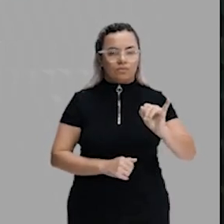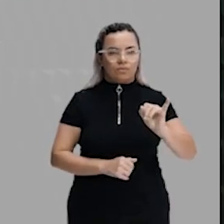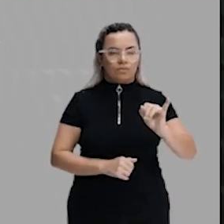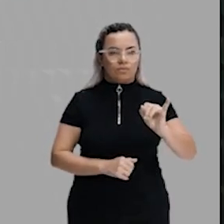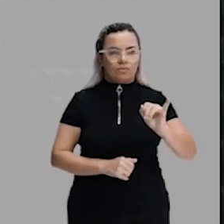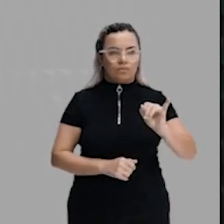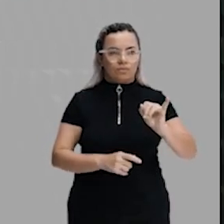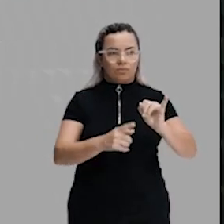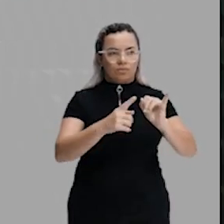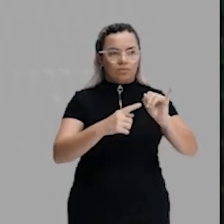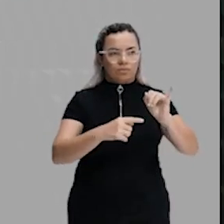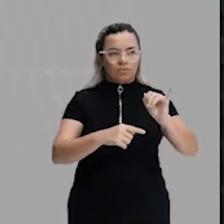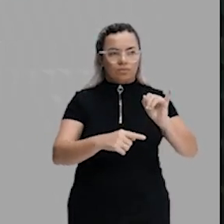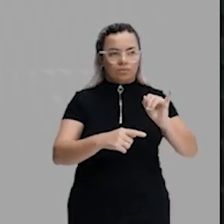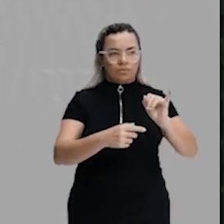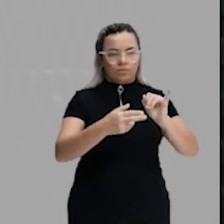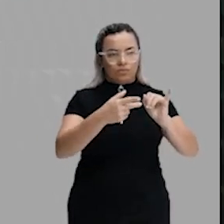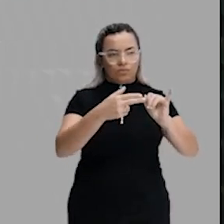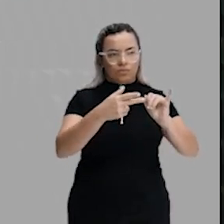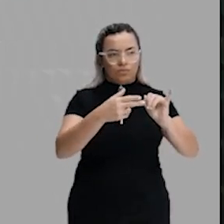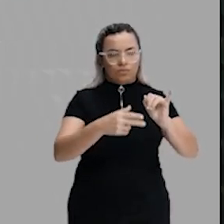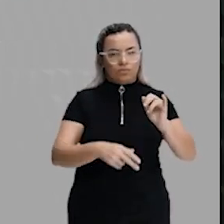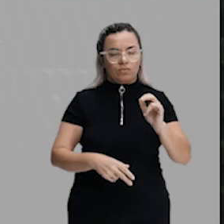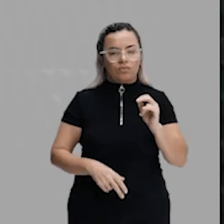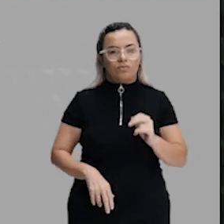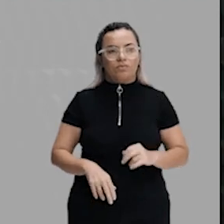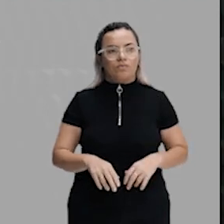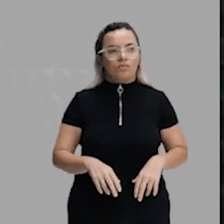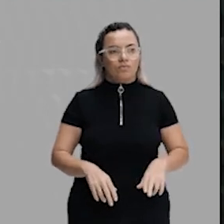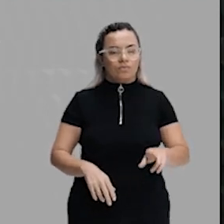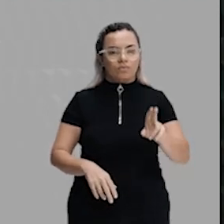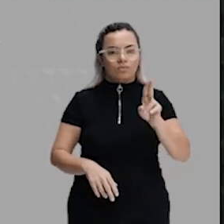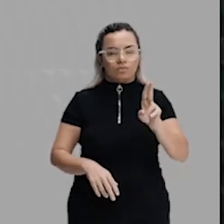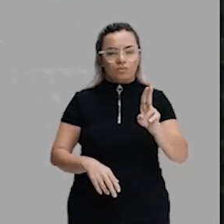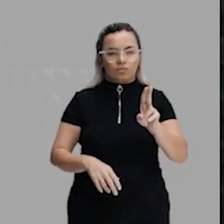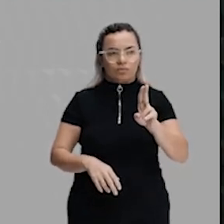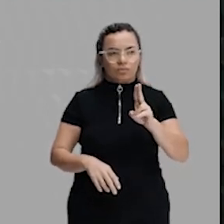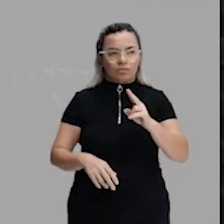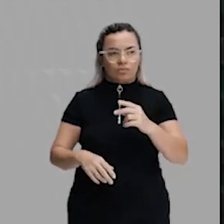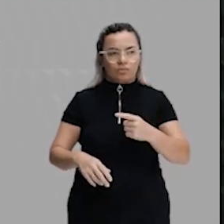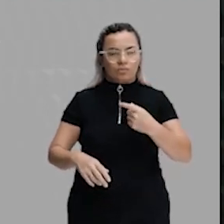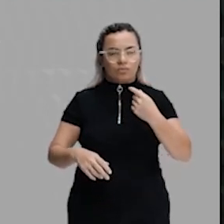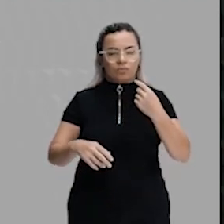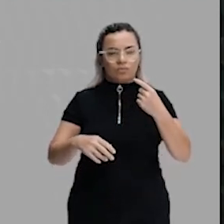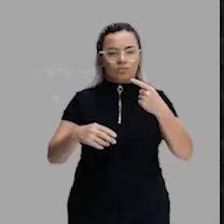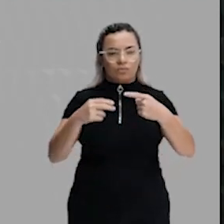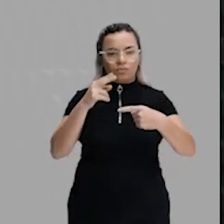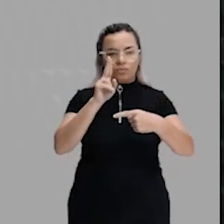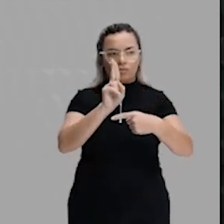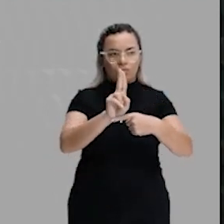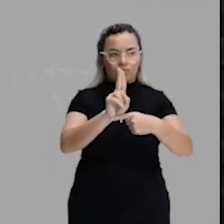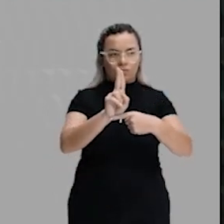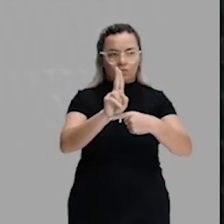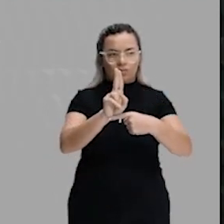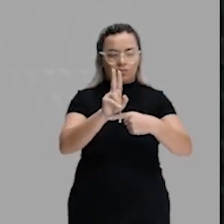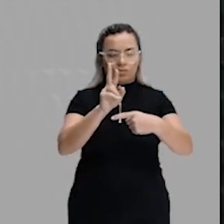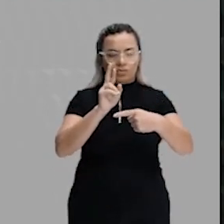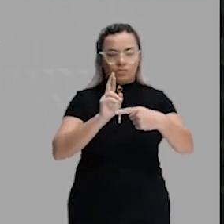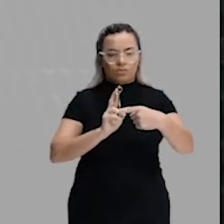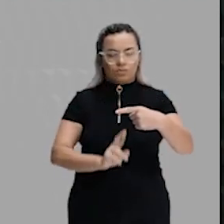É igual a U sobre R. No caso, né,